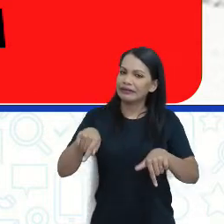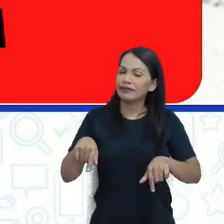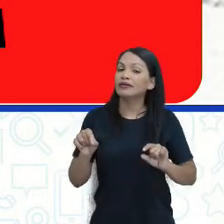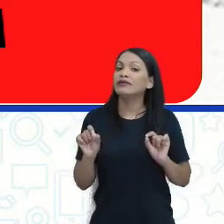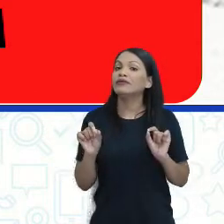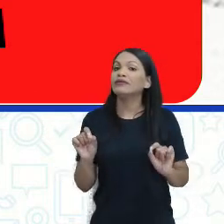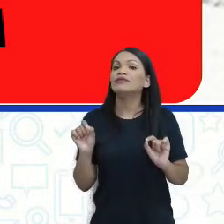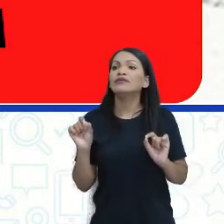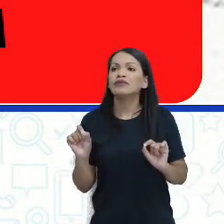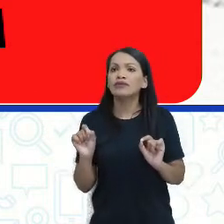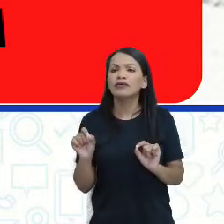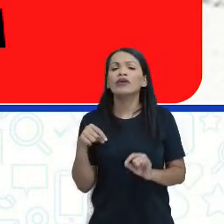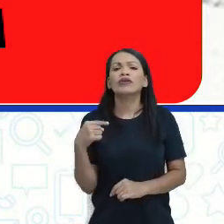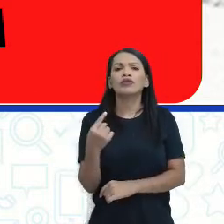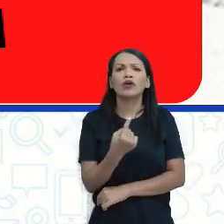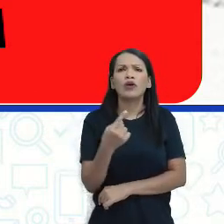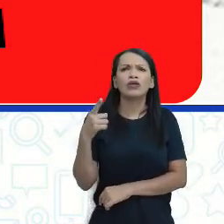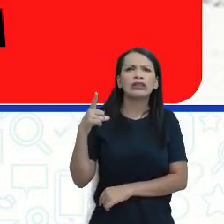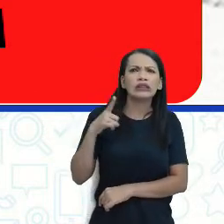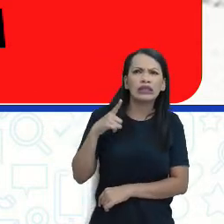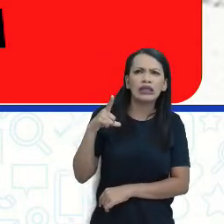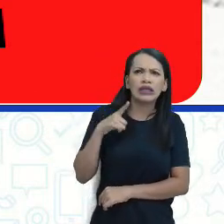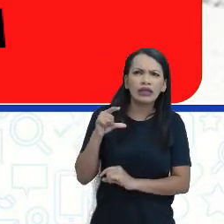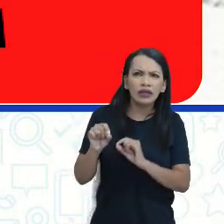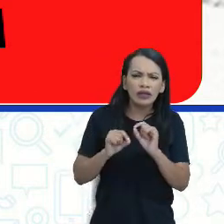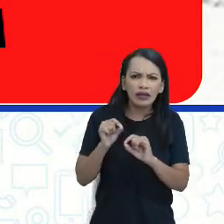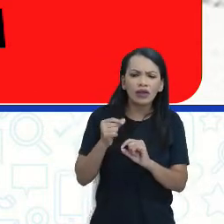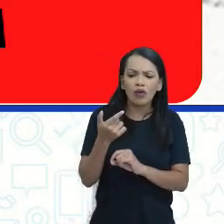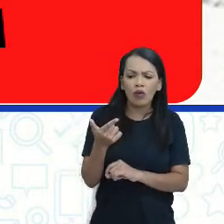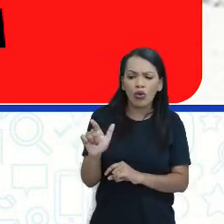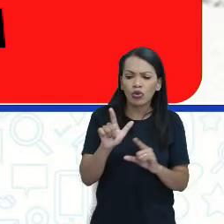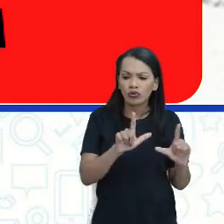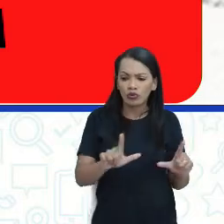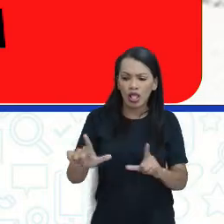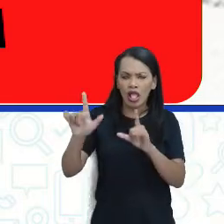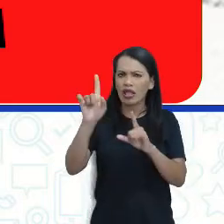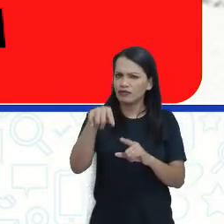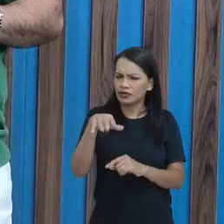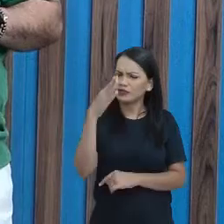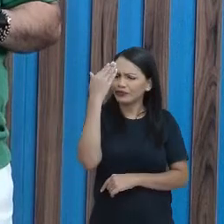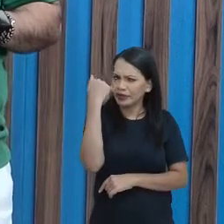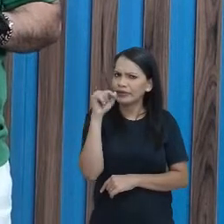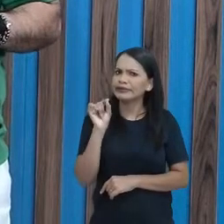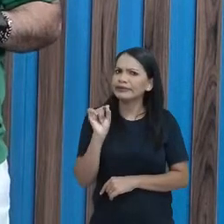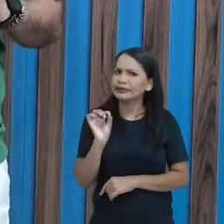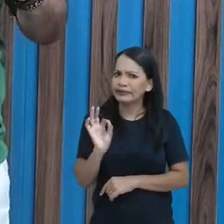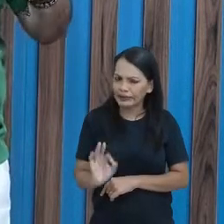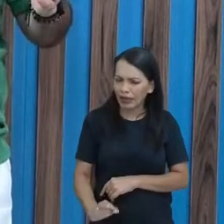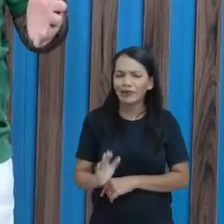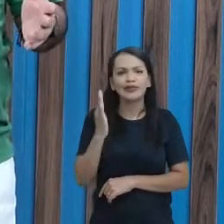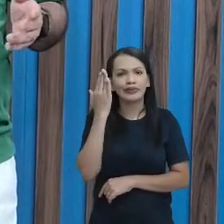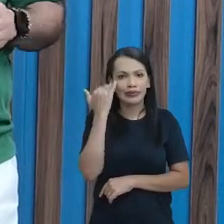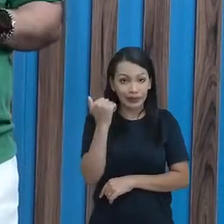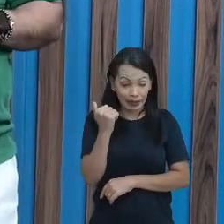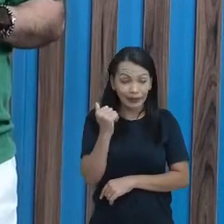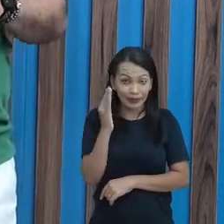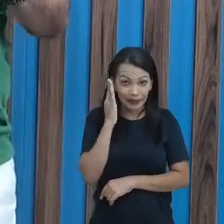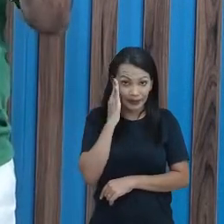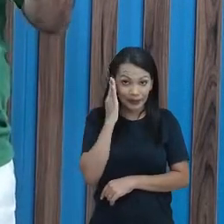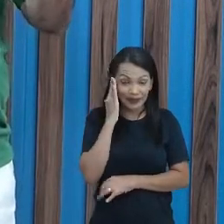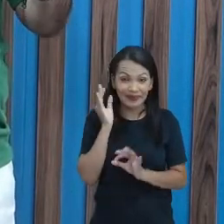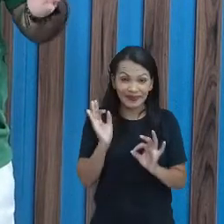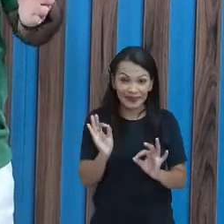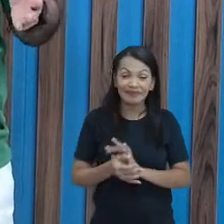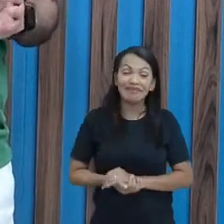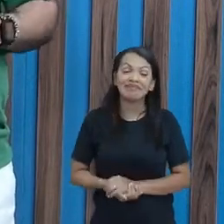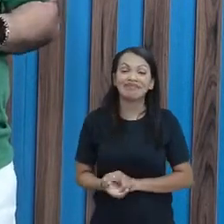né, que a gente tenha repetido isso daí nos outros slides, mas vocês já estão aí entendidos, né? Então